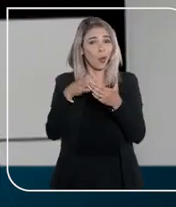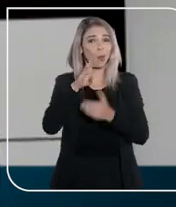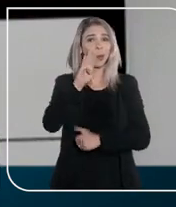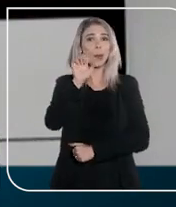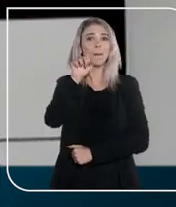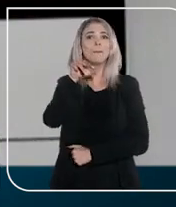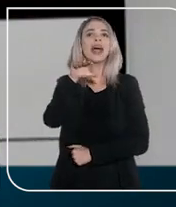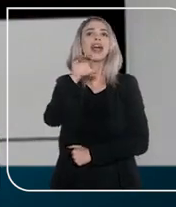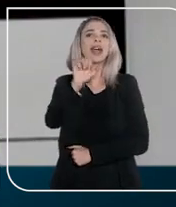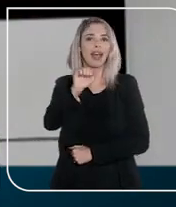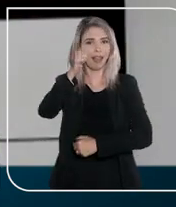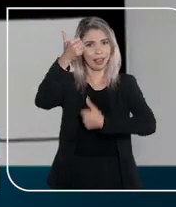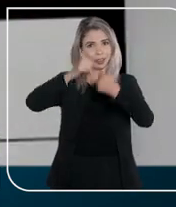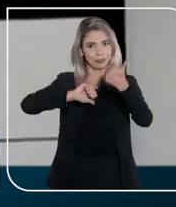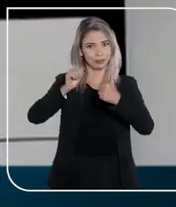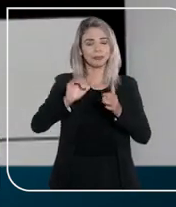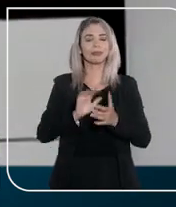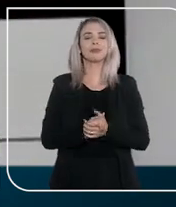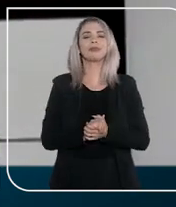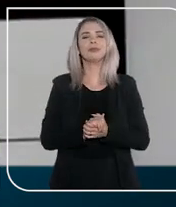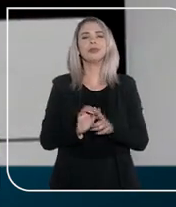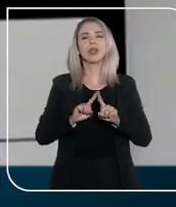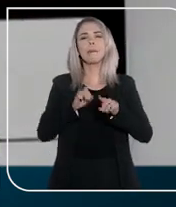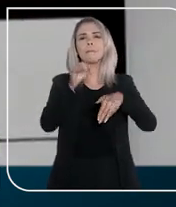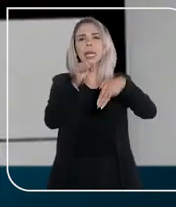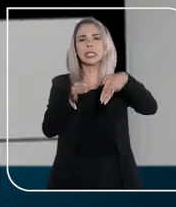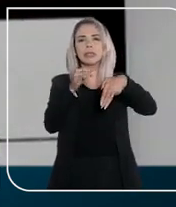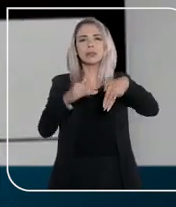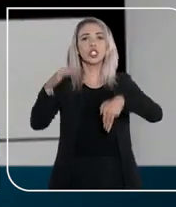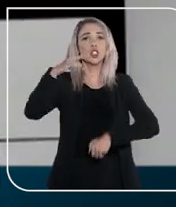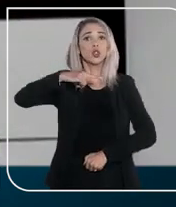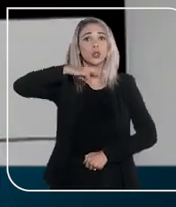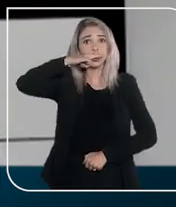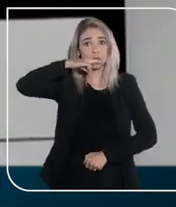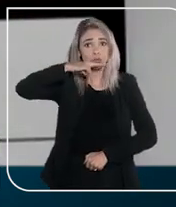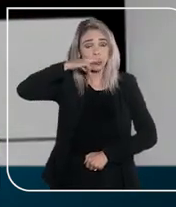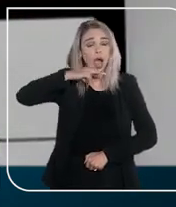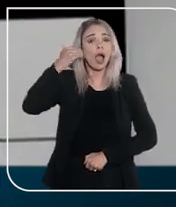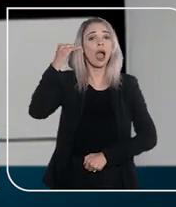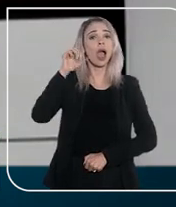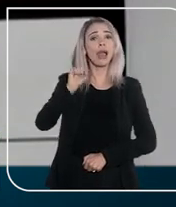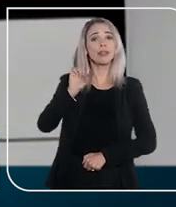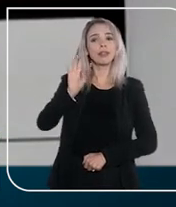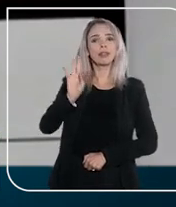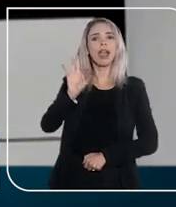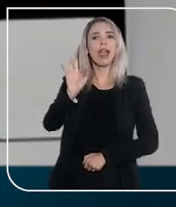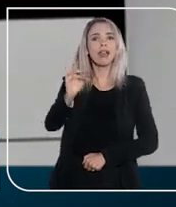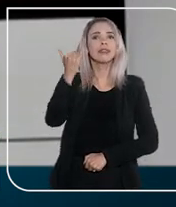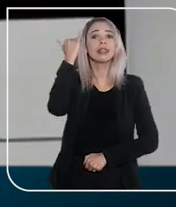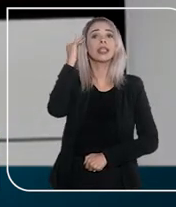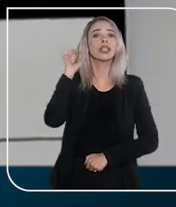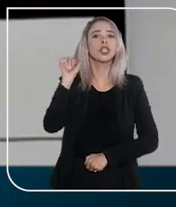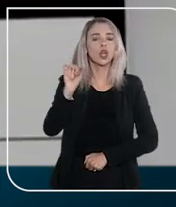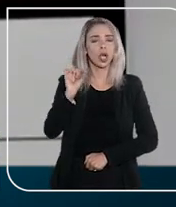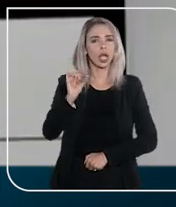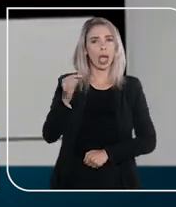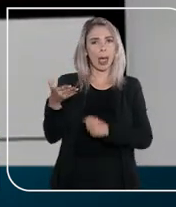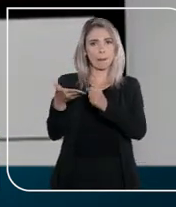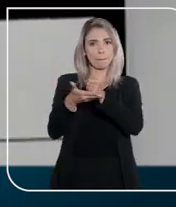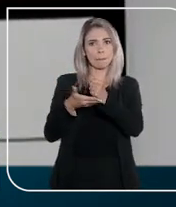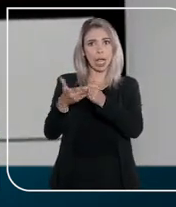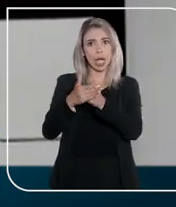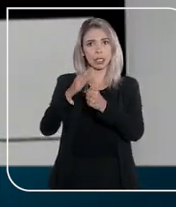sob a relatoria do ministro Gilmar Mendes, entendeu o Supremo Tribunal Federal que o princípio da